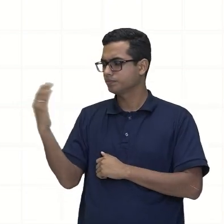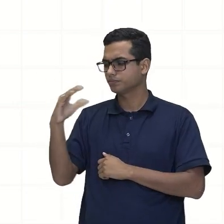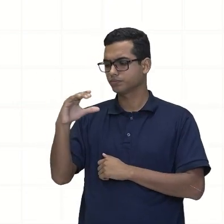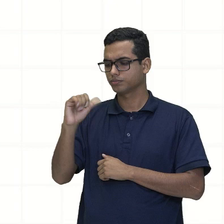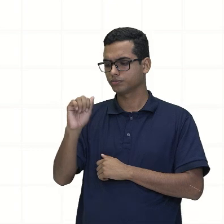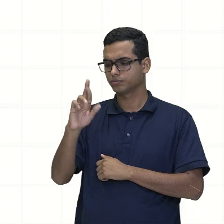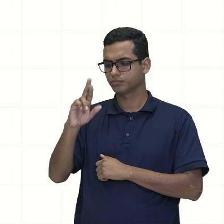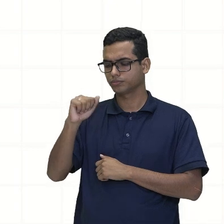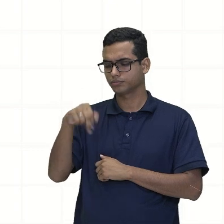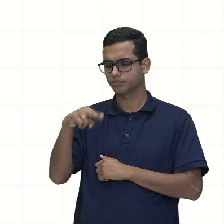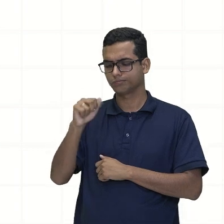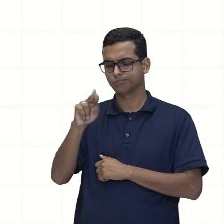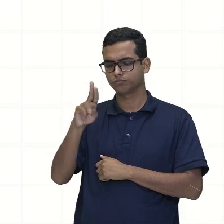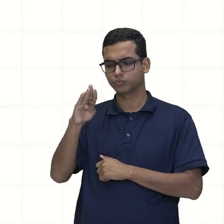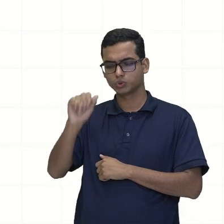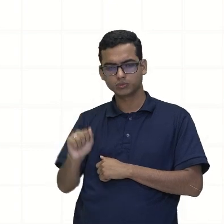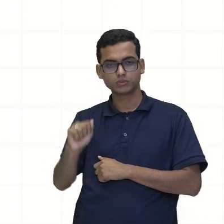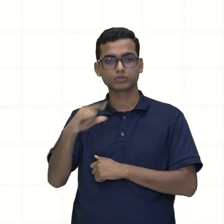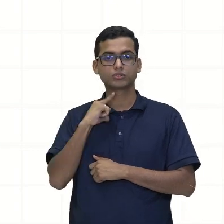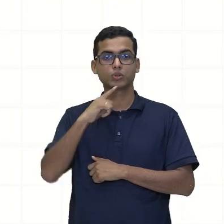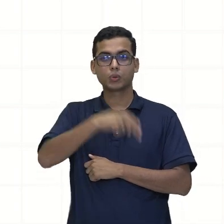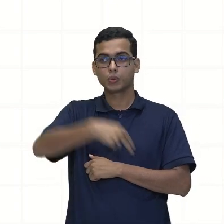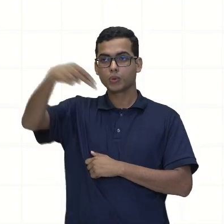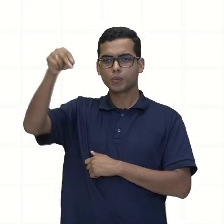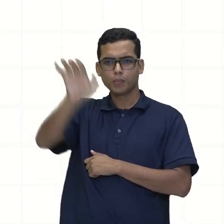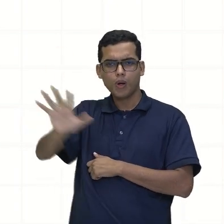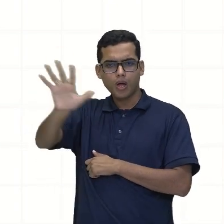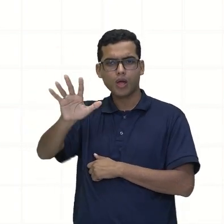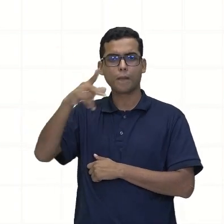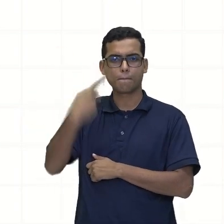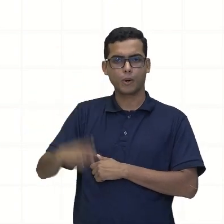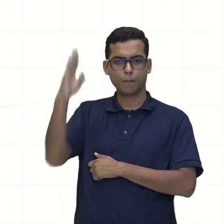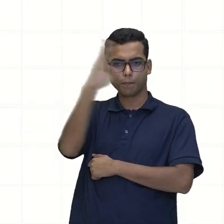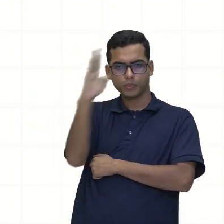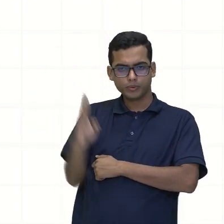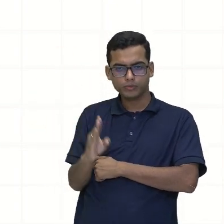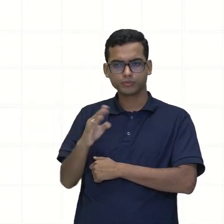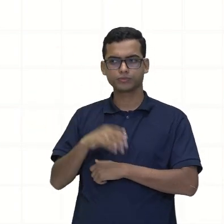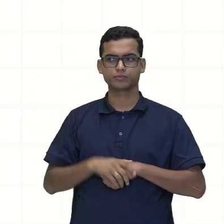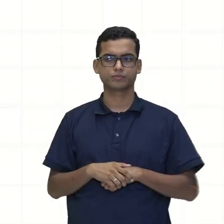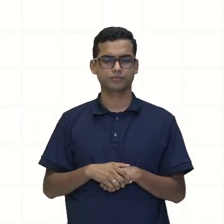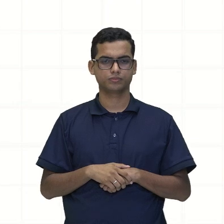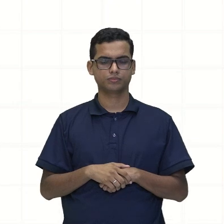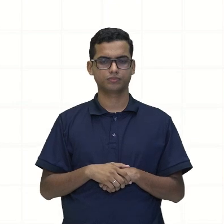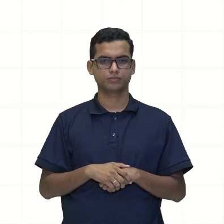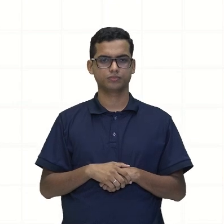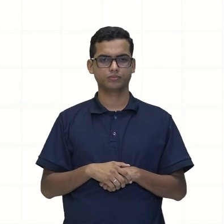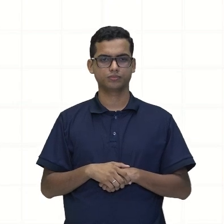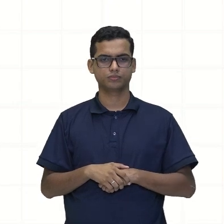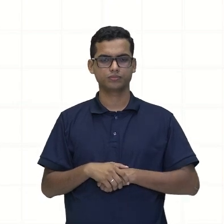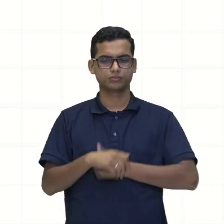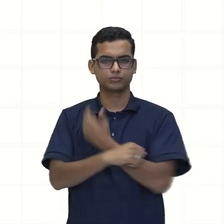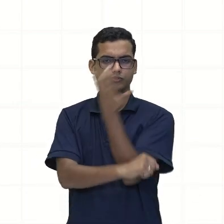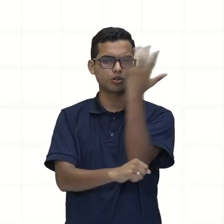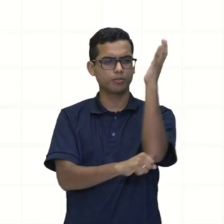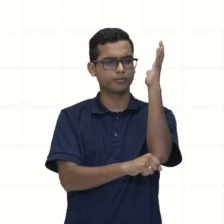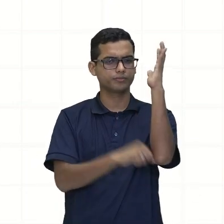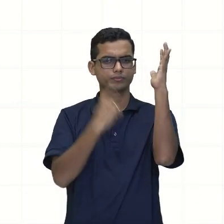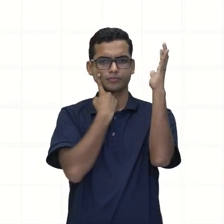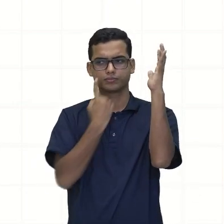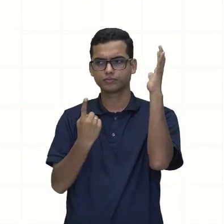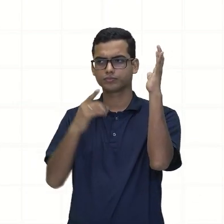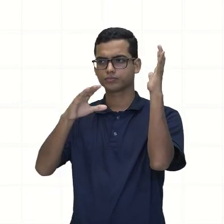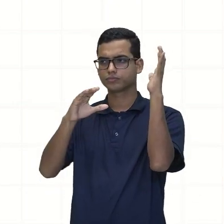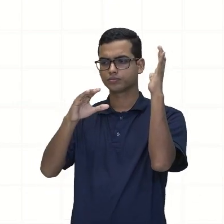na região nordeste do Brasil, né? Onde mais aparece, né, o extrativismo da carnaúba,